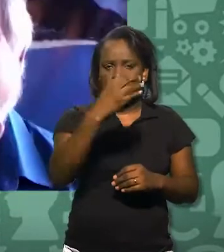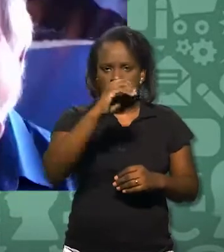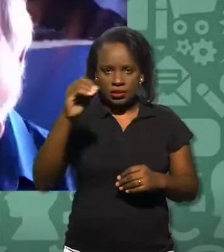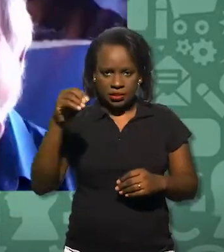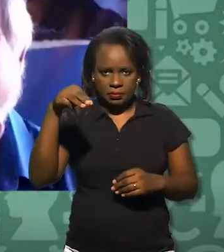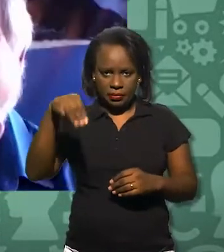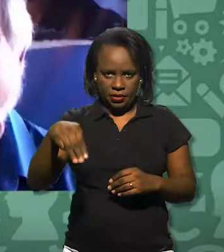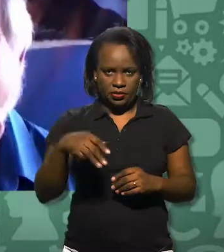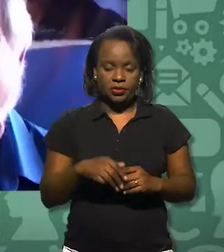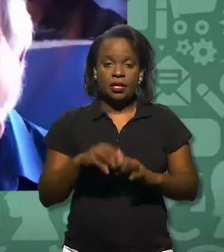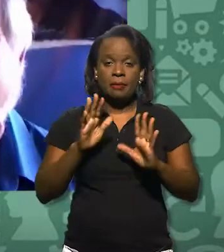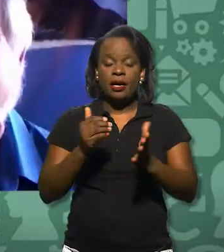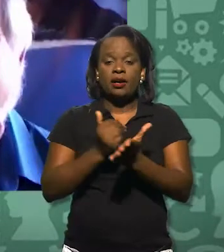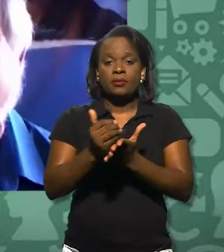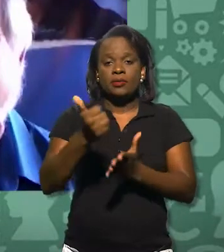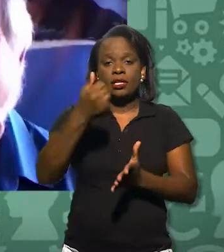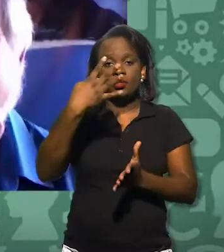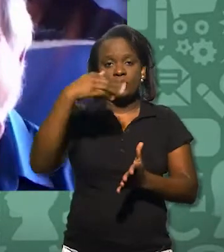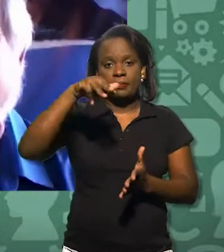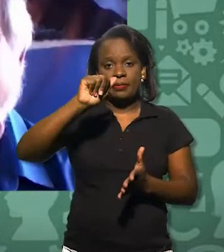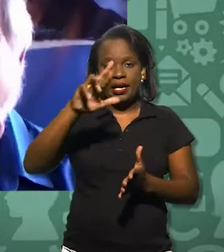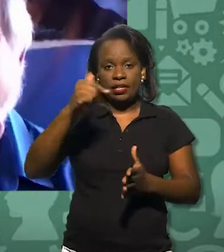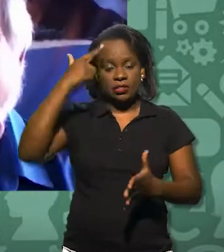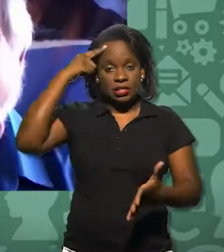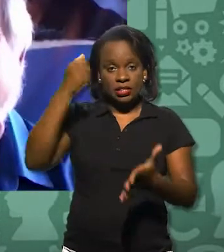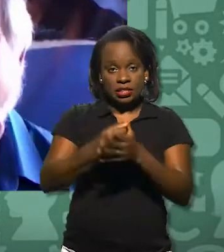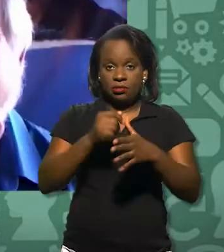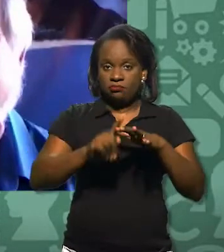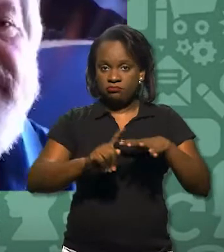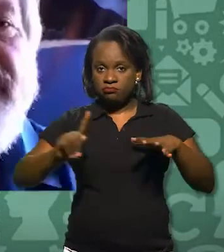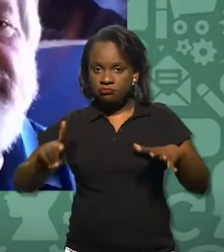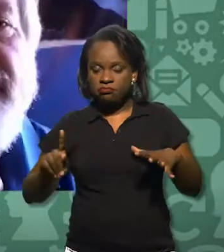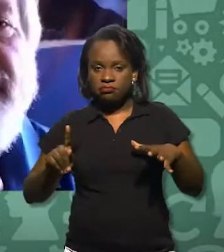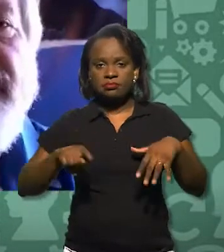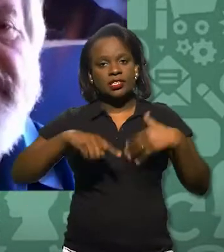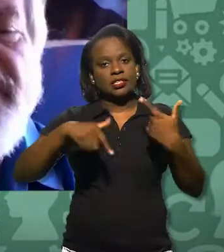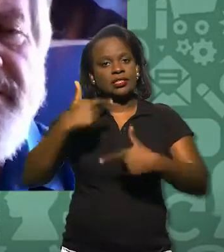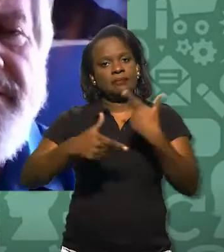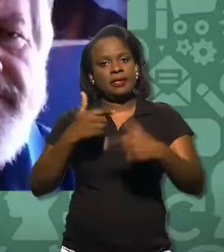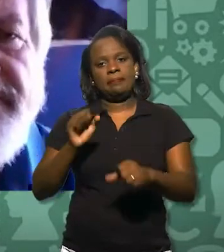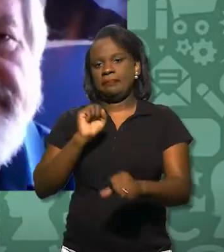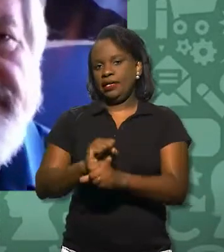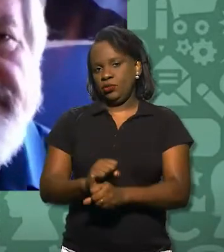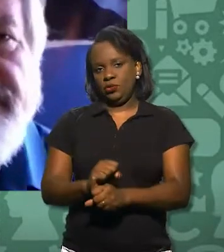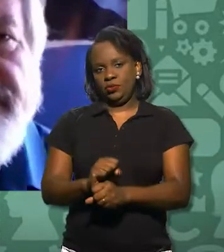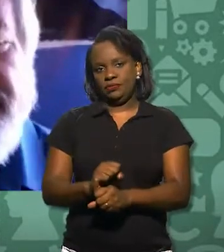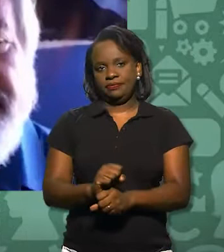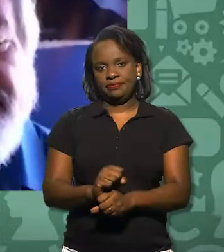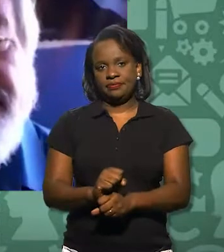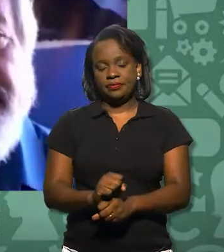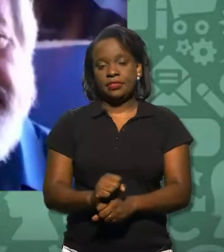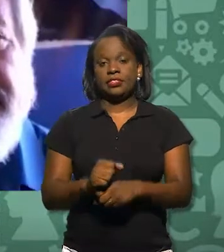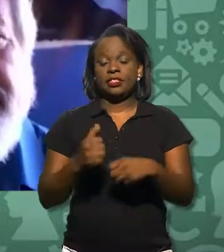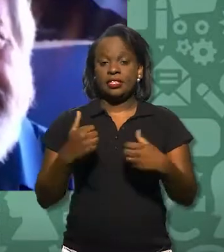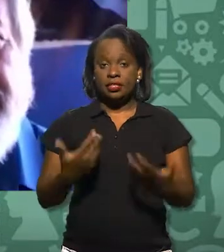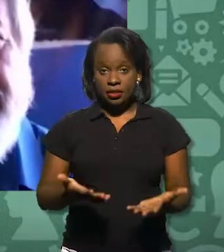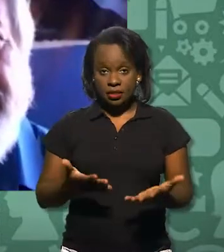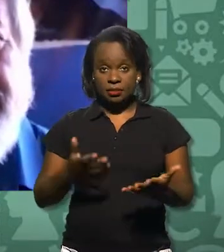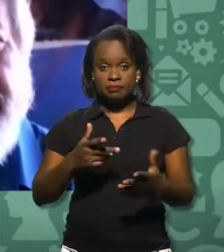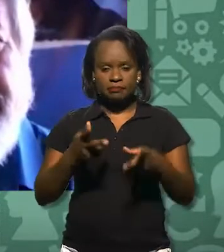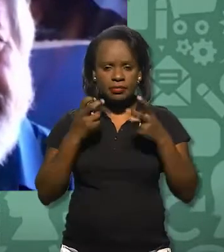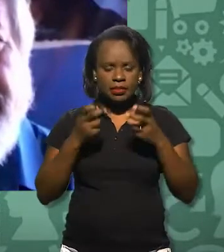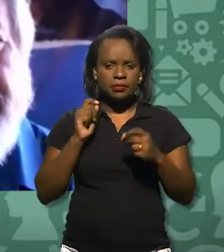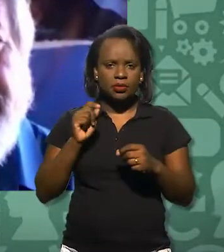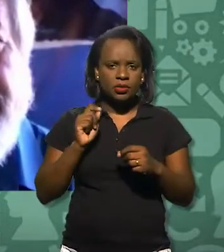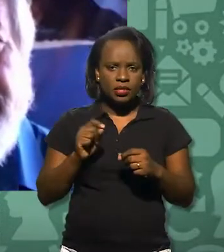metros. Mas desde 14 de março, quando foi decretado o isolamento social, nosso trabalho foi paralisado. E